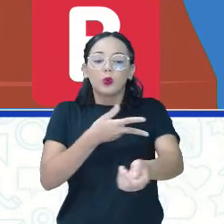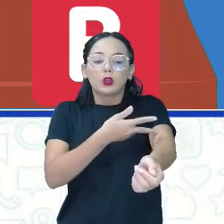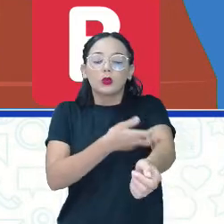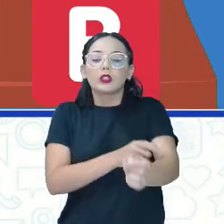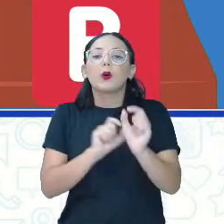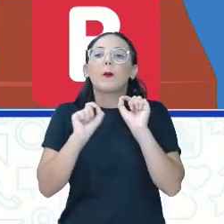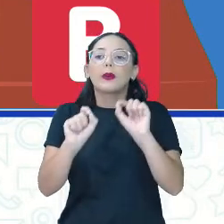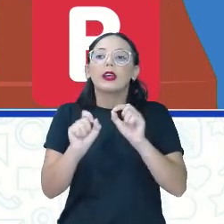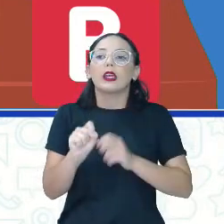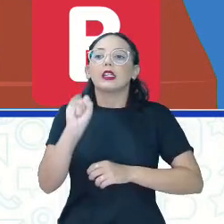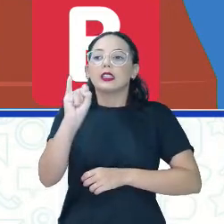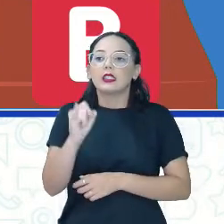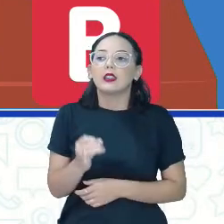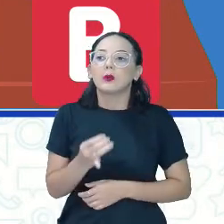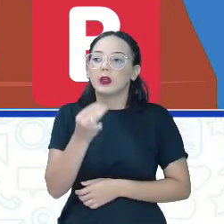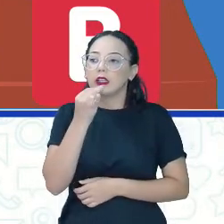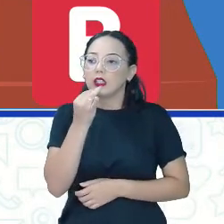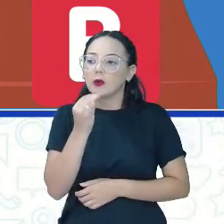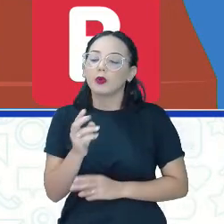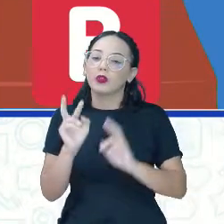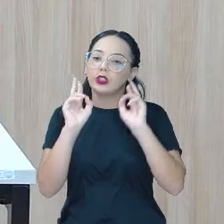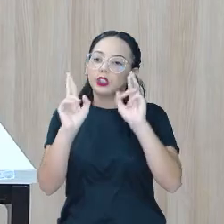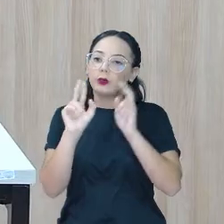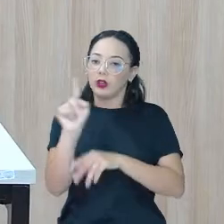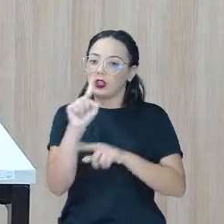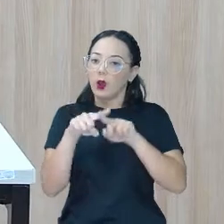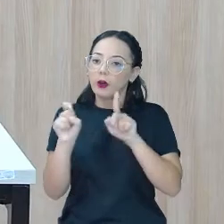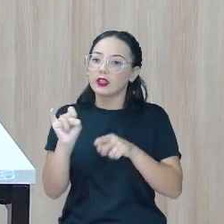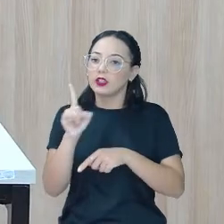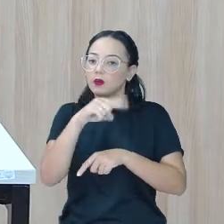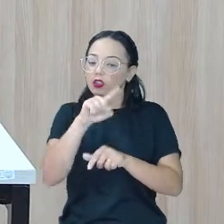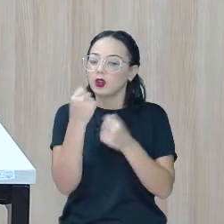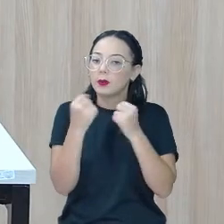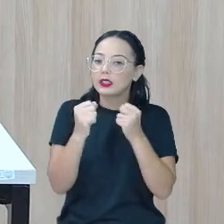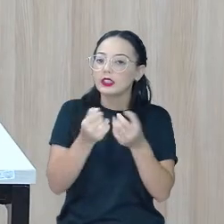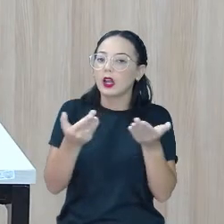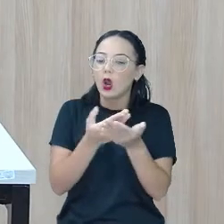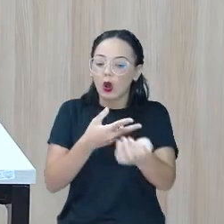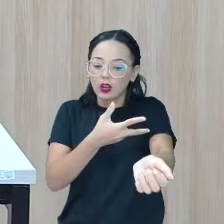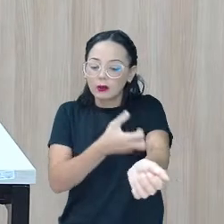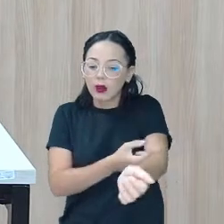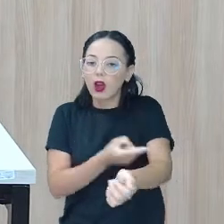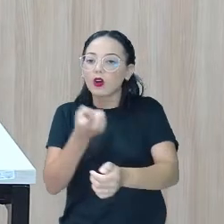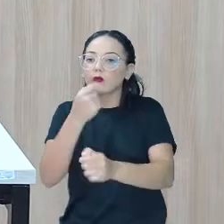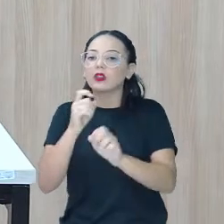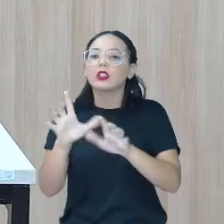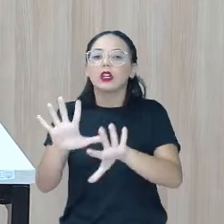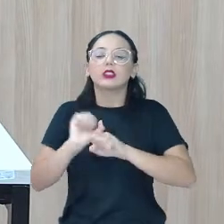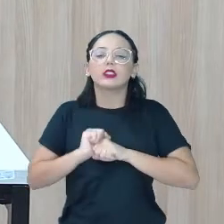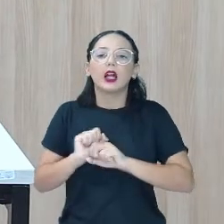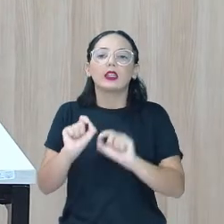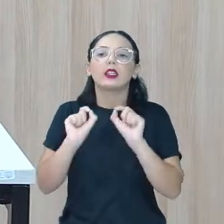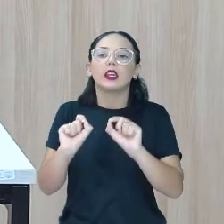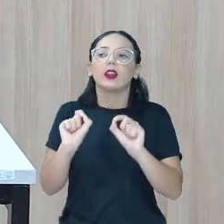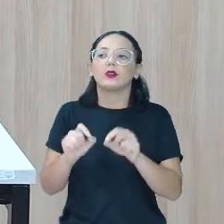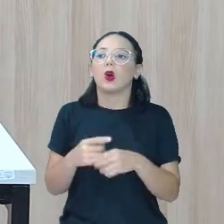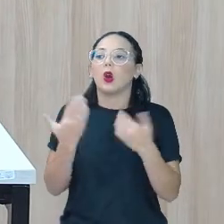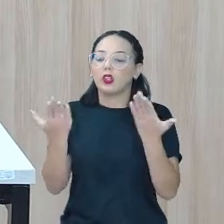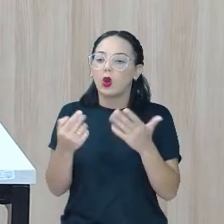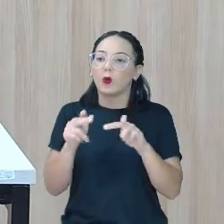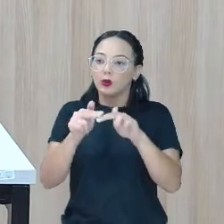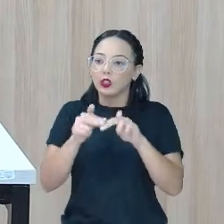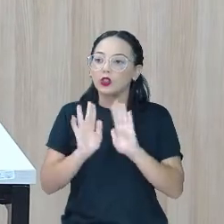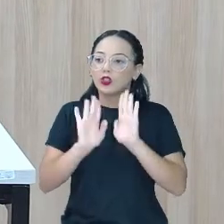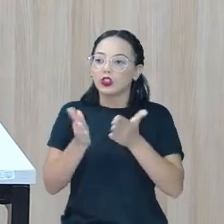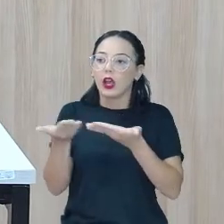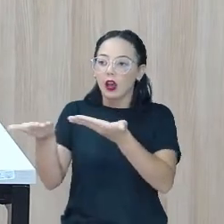E se vocês, né? Espero que não, mas se precisar de uma transfusão, vocês vão receber de quem? Então, aqui eu já